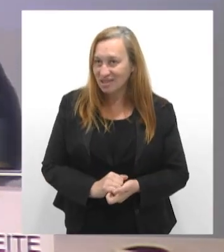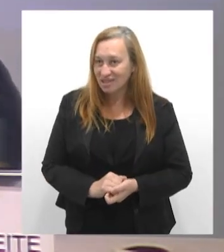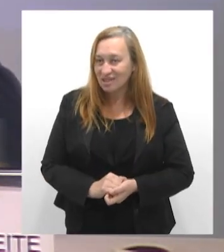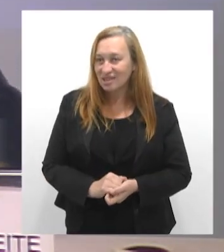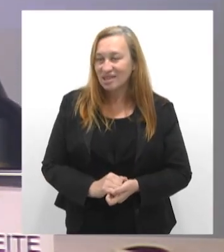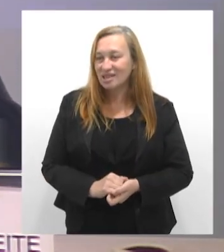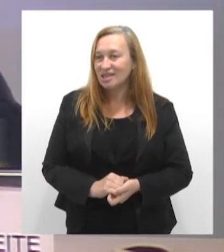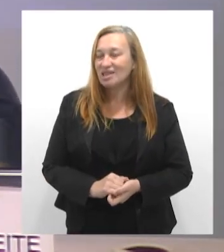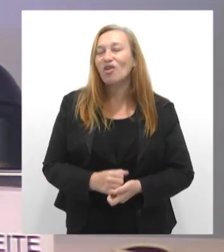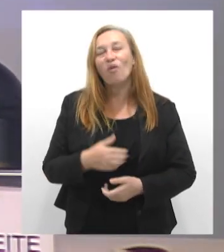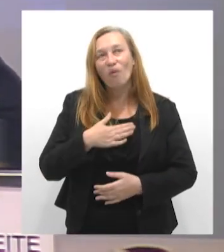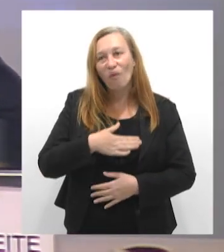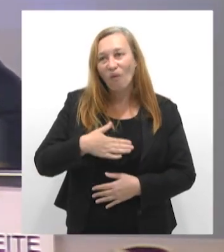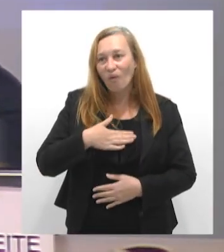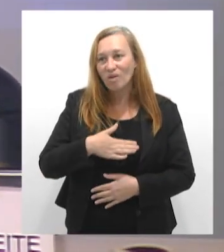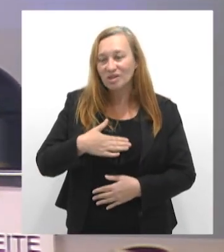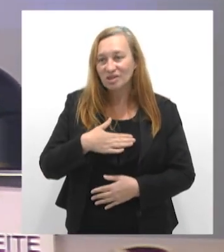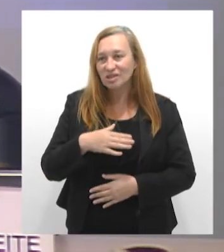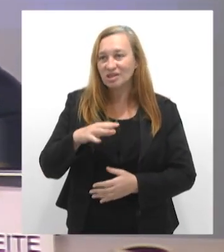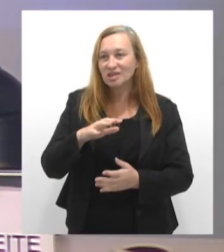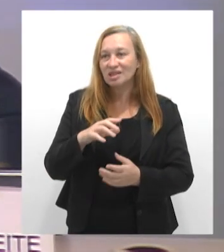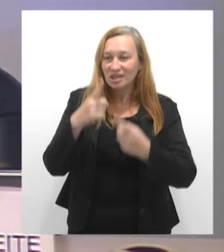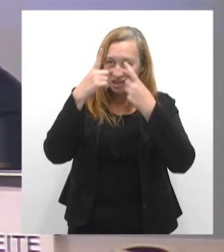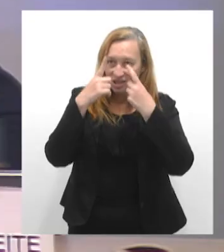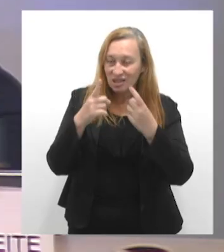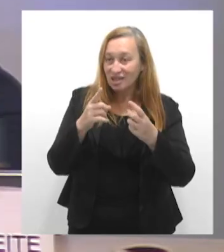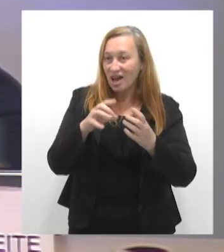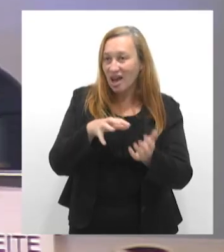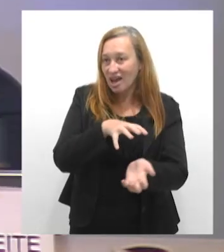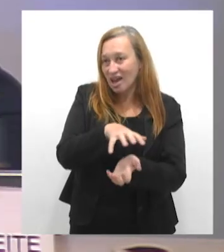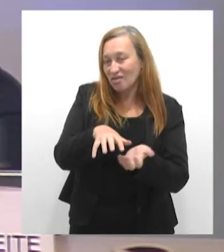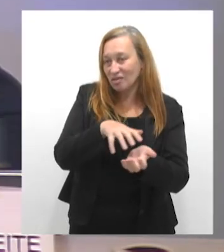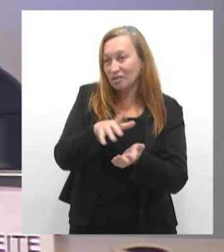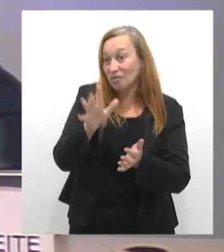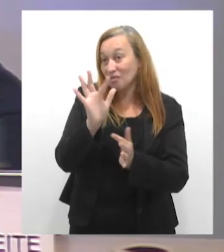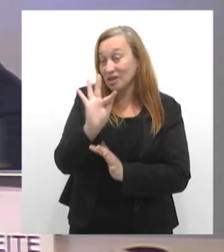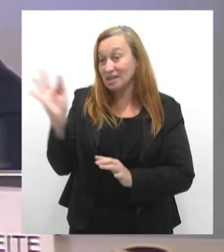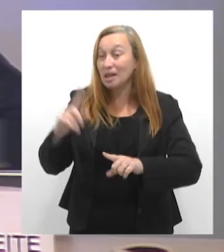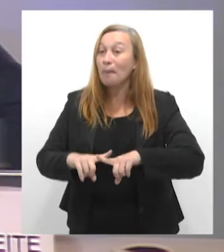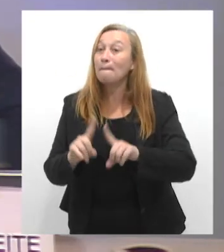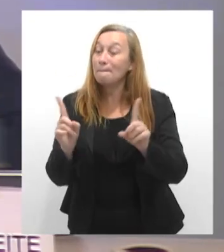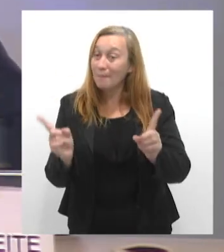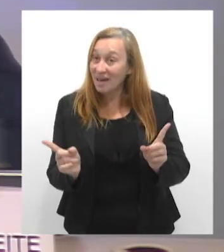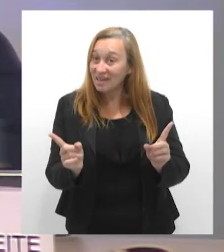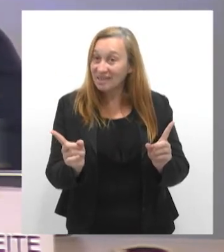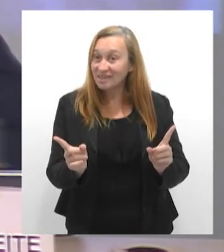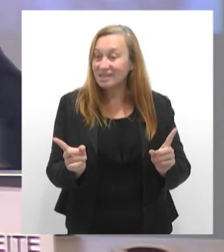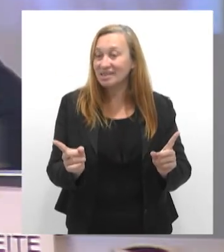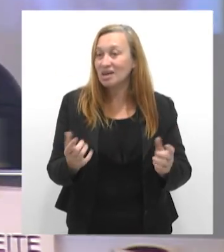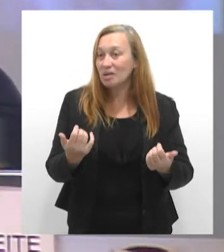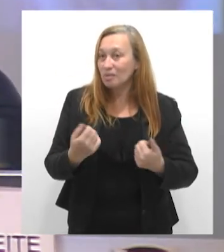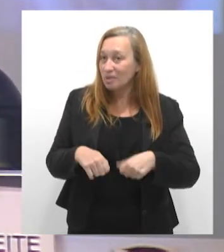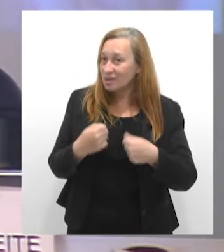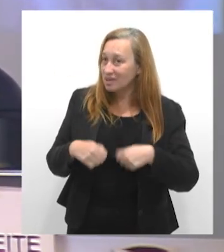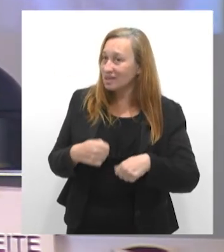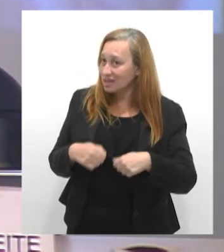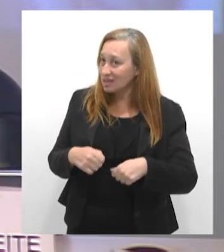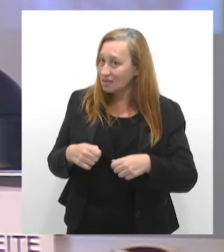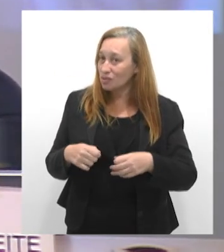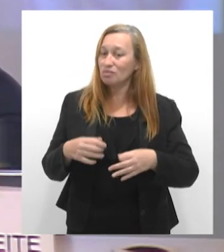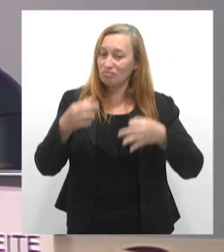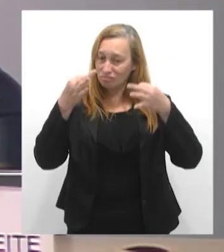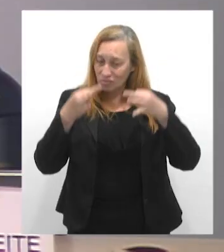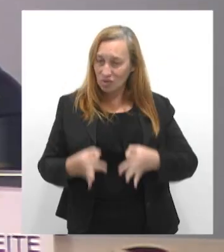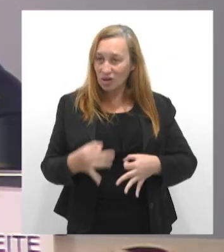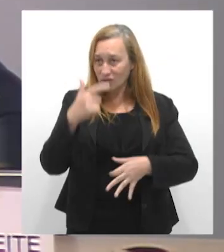otomanos, gosto demais da Revolução Francesa, mas eu preciso ser honesto e dizer para vocês